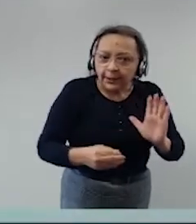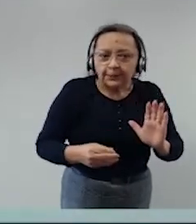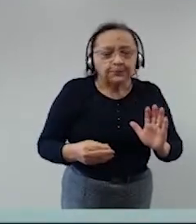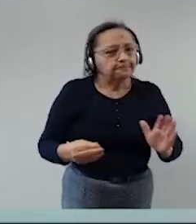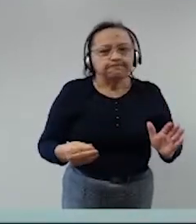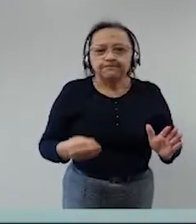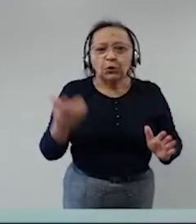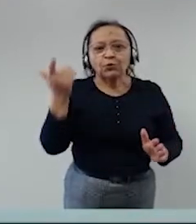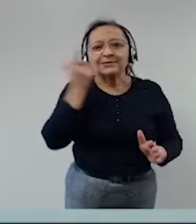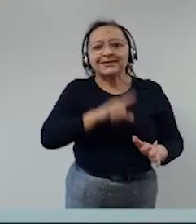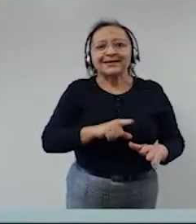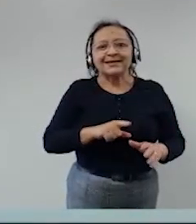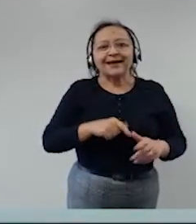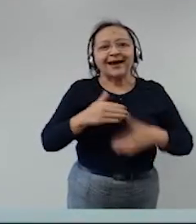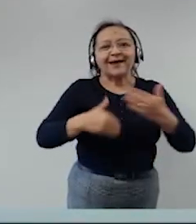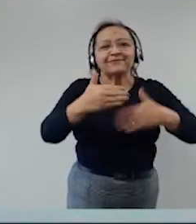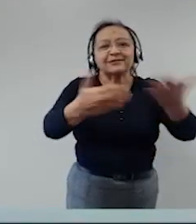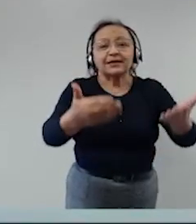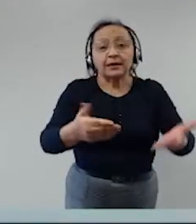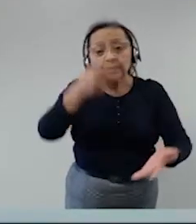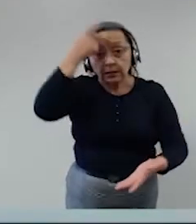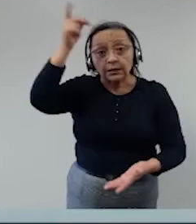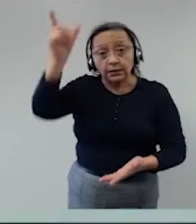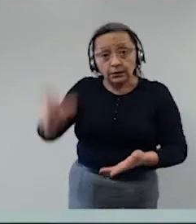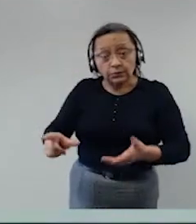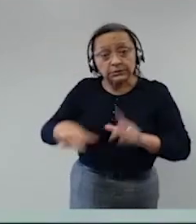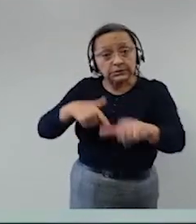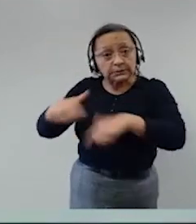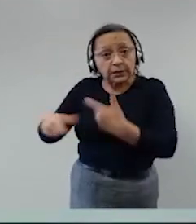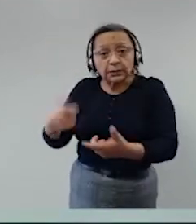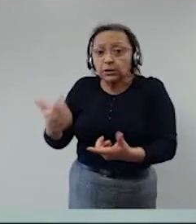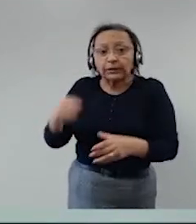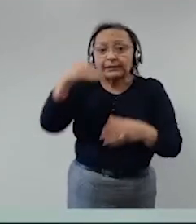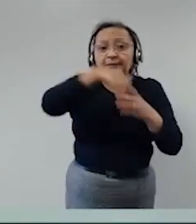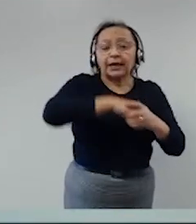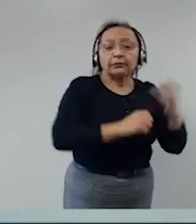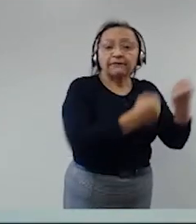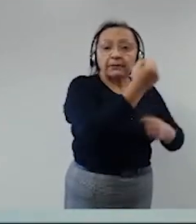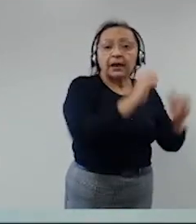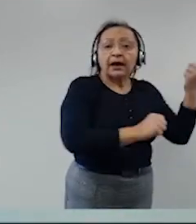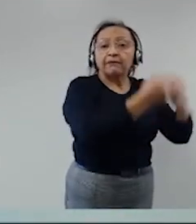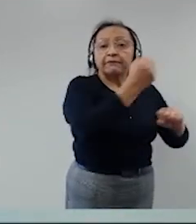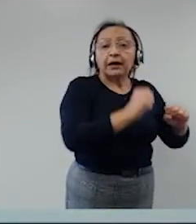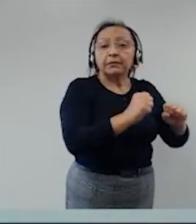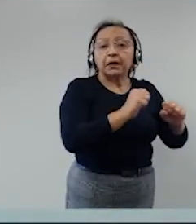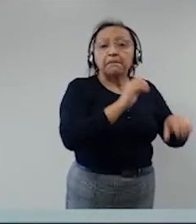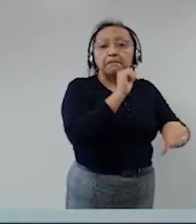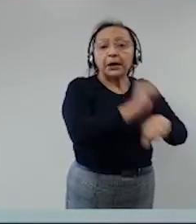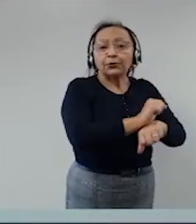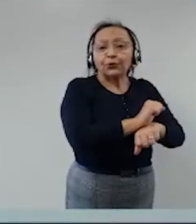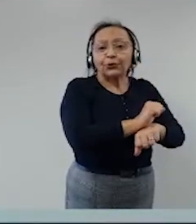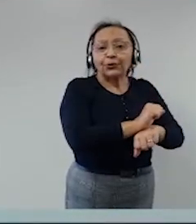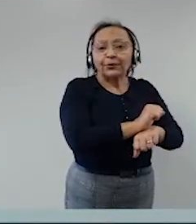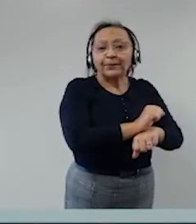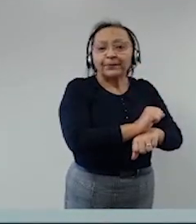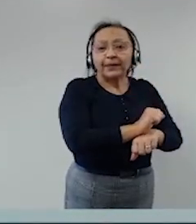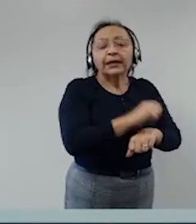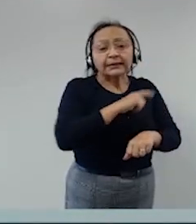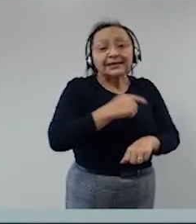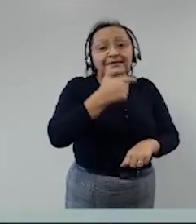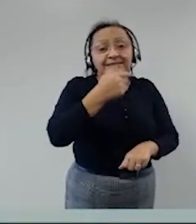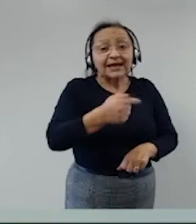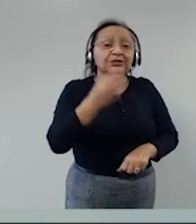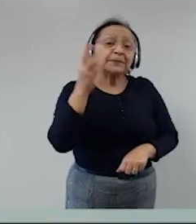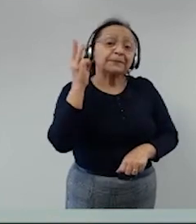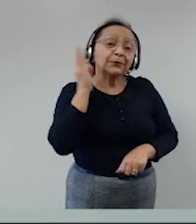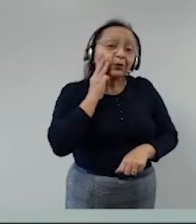mobilização, a gente não vai mais conseguir, os trabalhadores não estão dentro da fábrica, a fábrica deixou de ser verticalizada, e existem